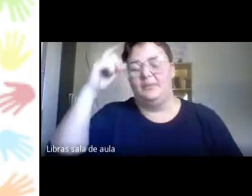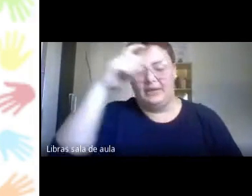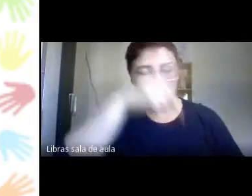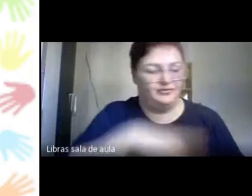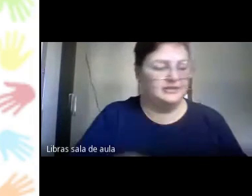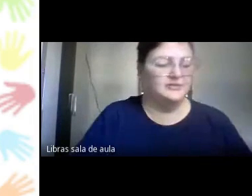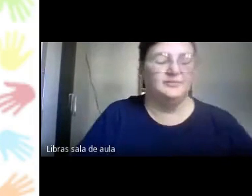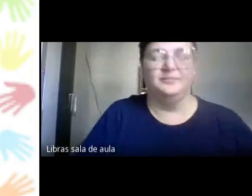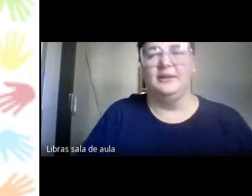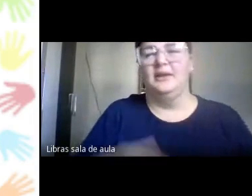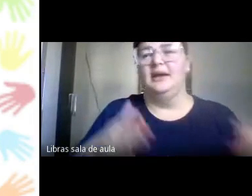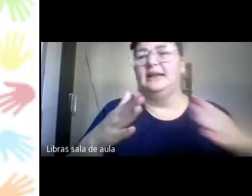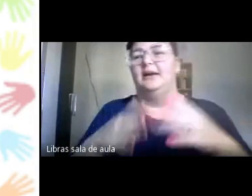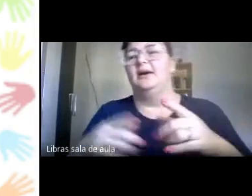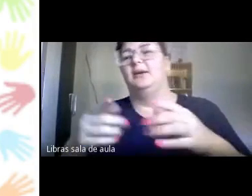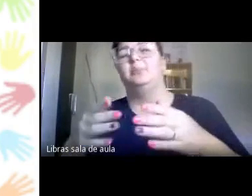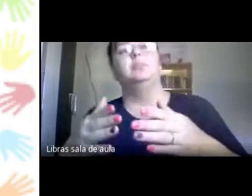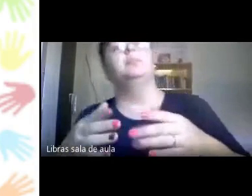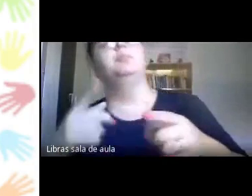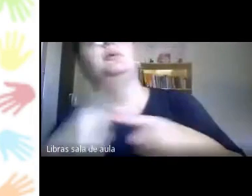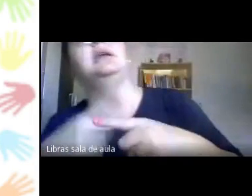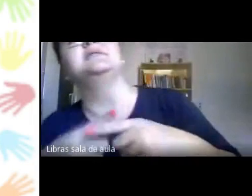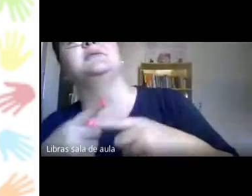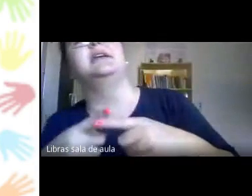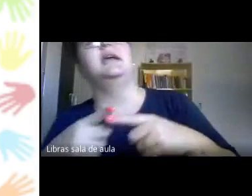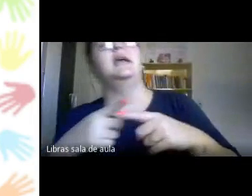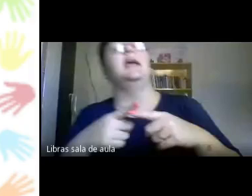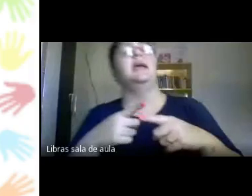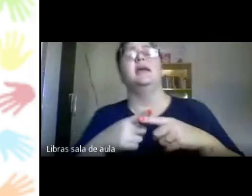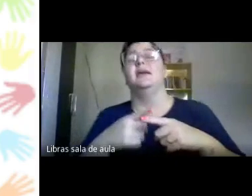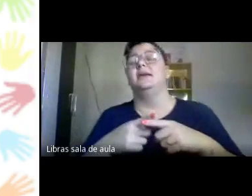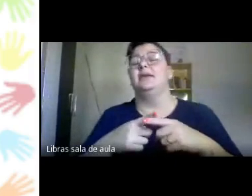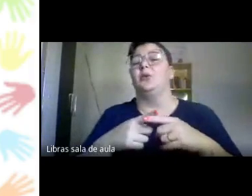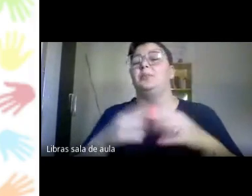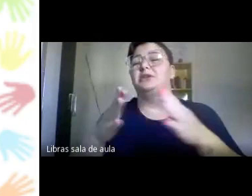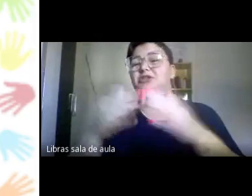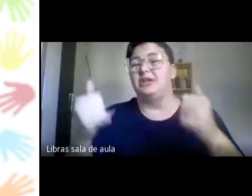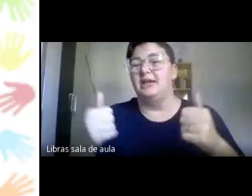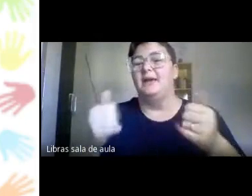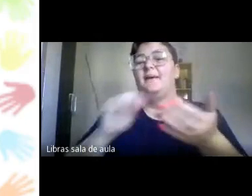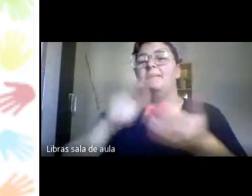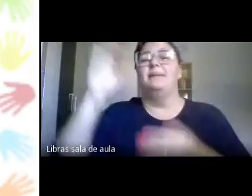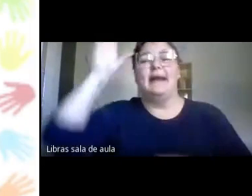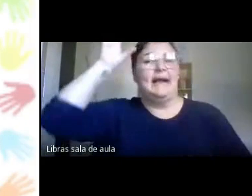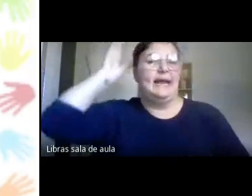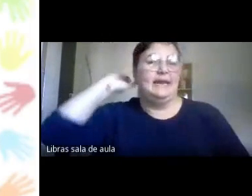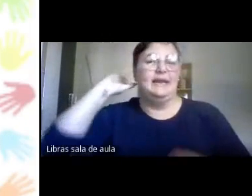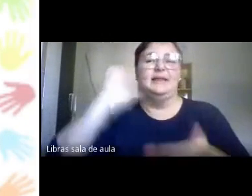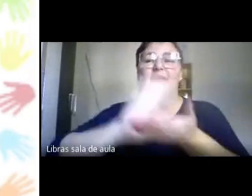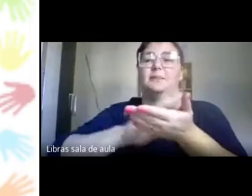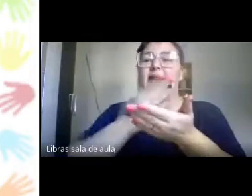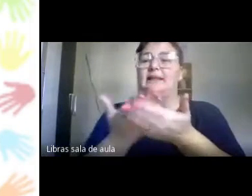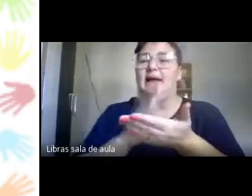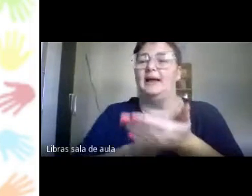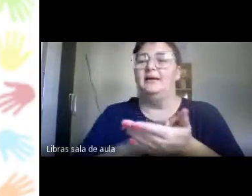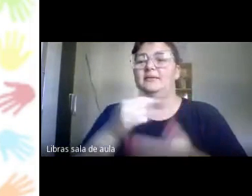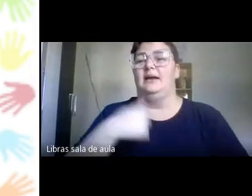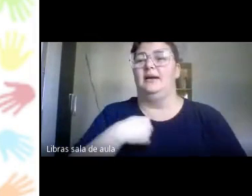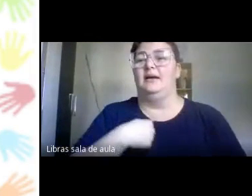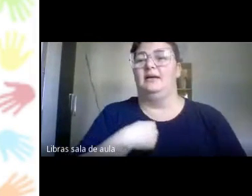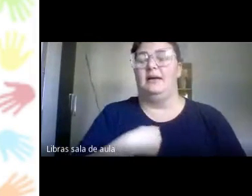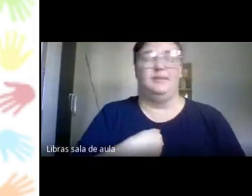é bem difícil. Por isso que eu pedi para a Karina